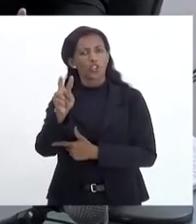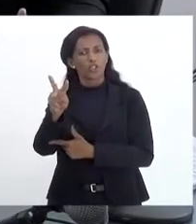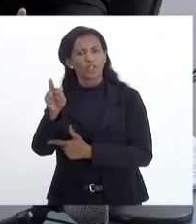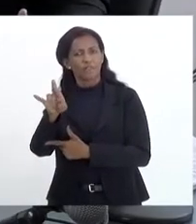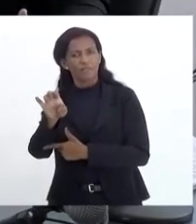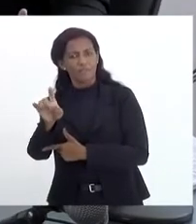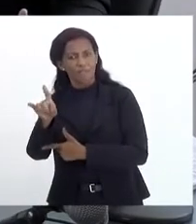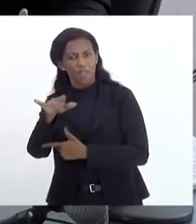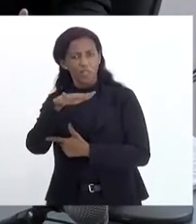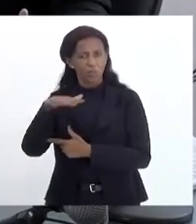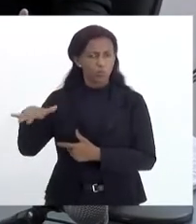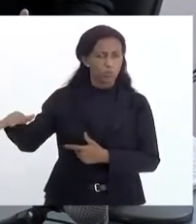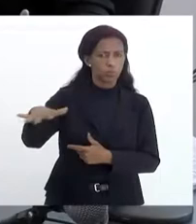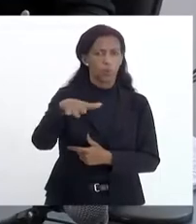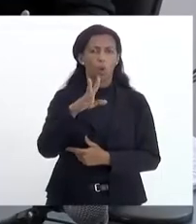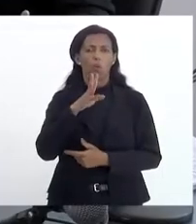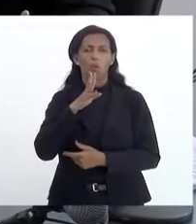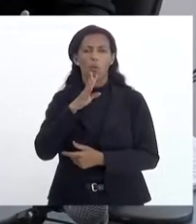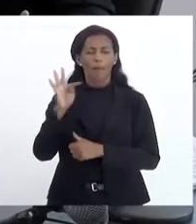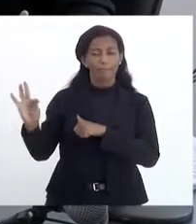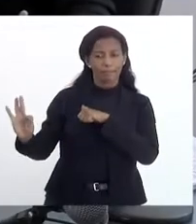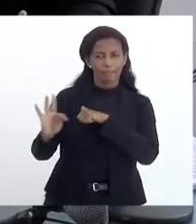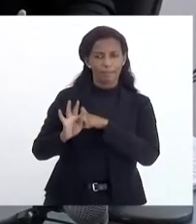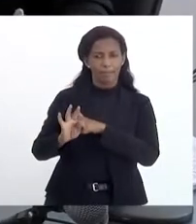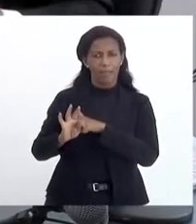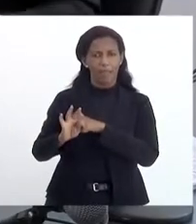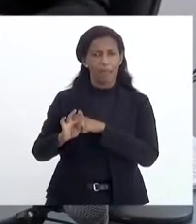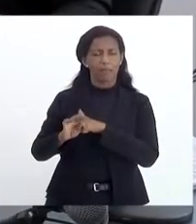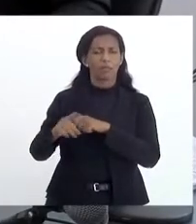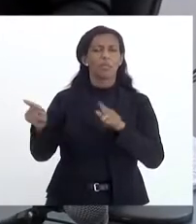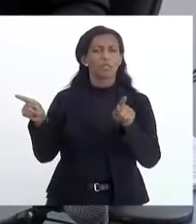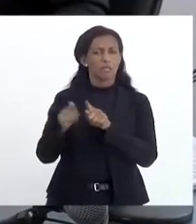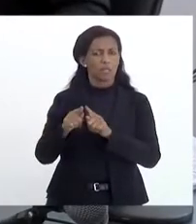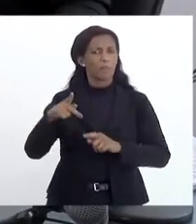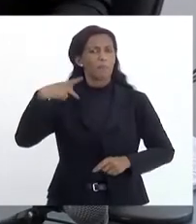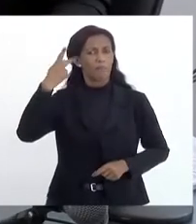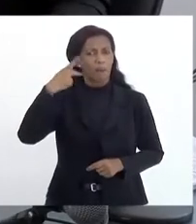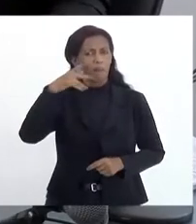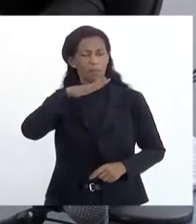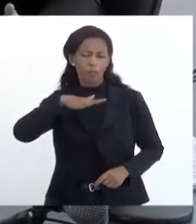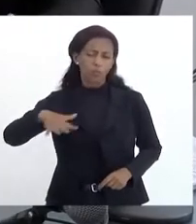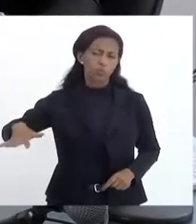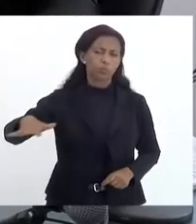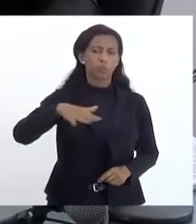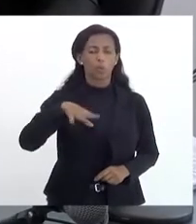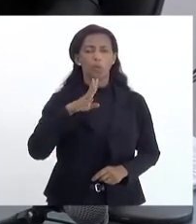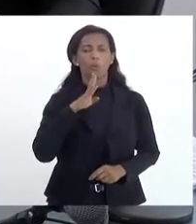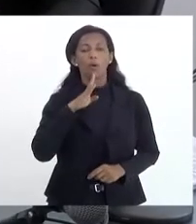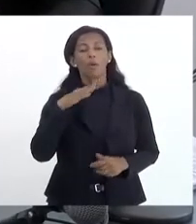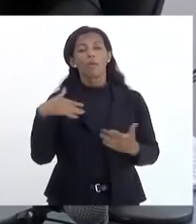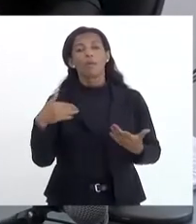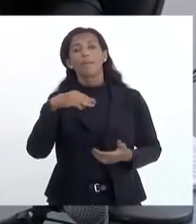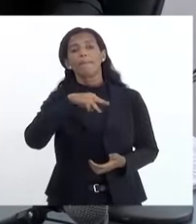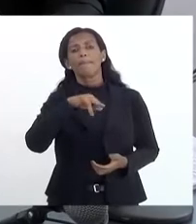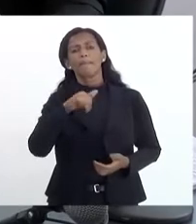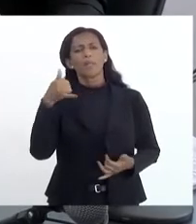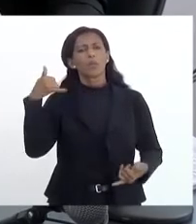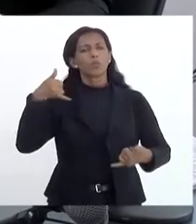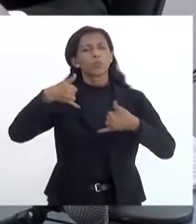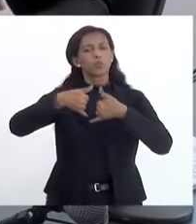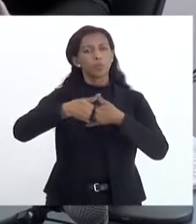conhecimento ali naquela região, técnico e do parlamento. E o deputado Mink me telefonou,